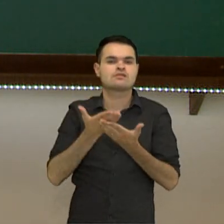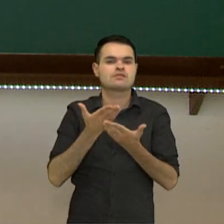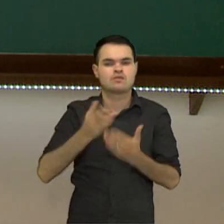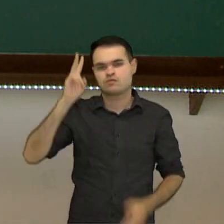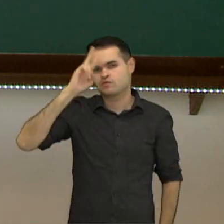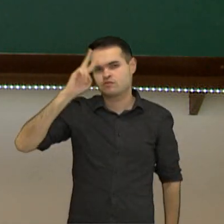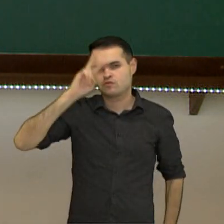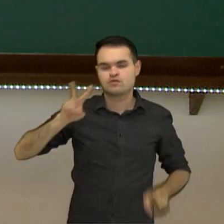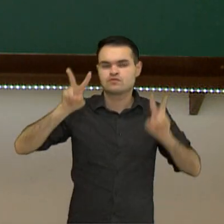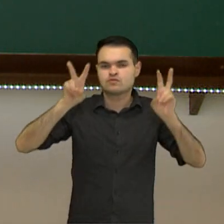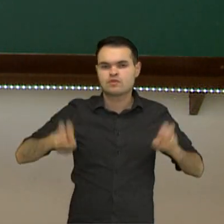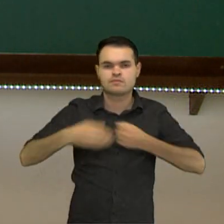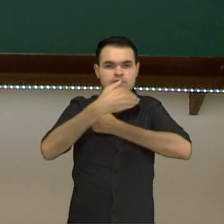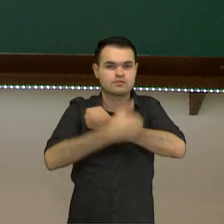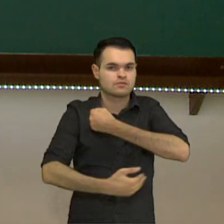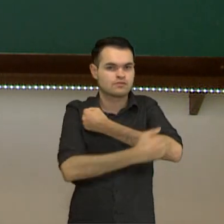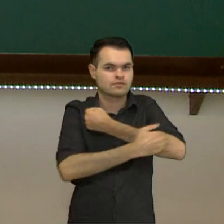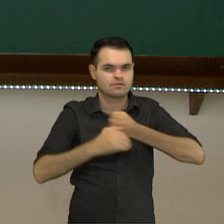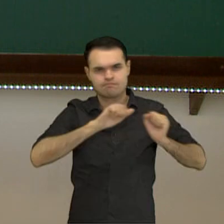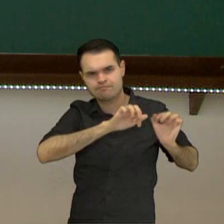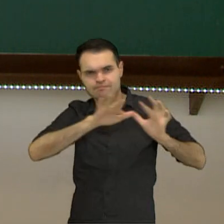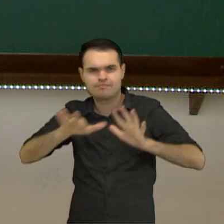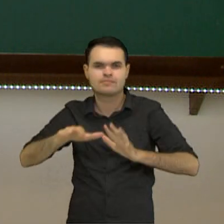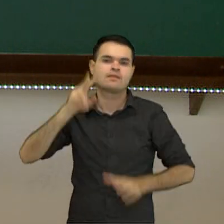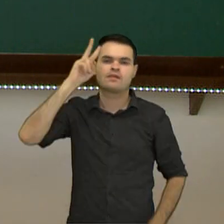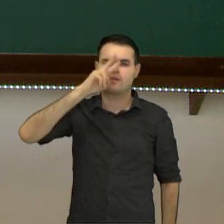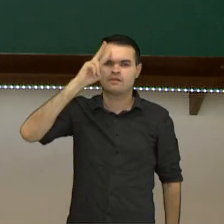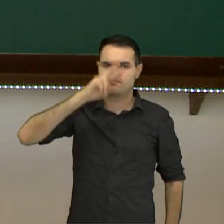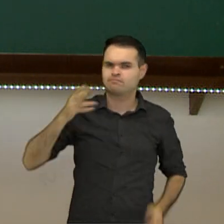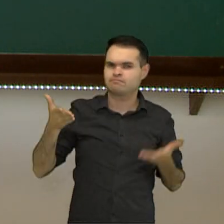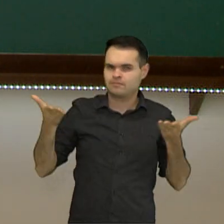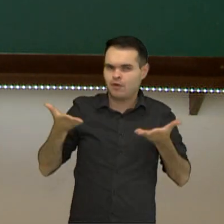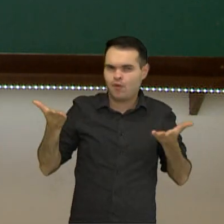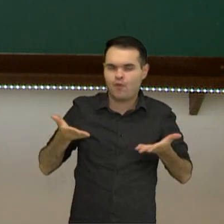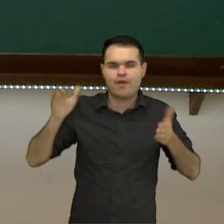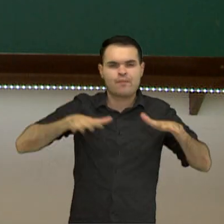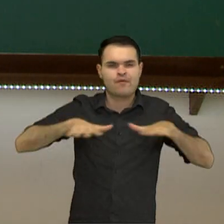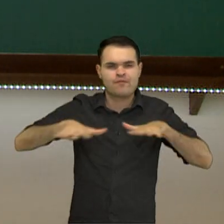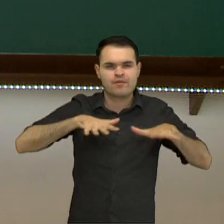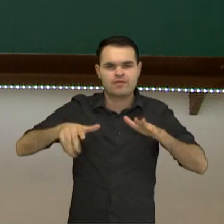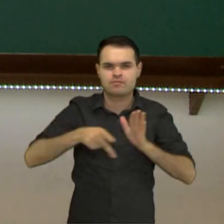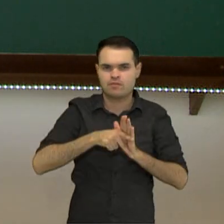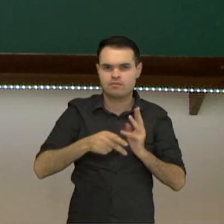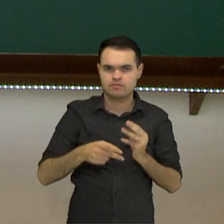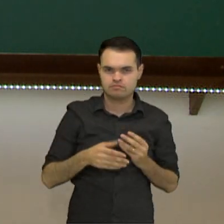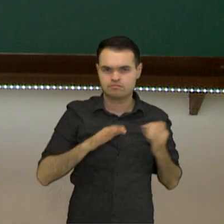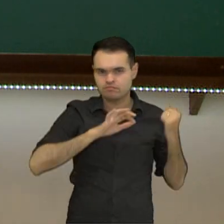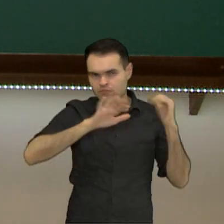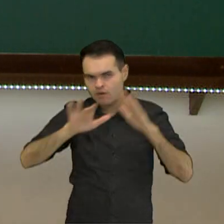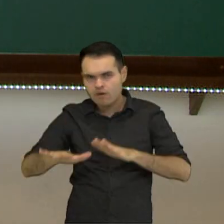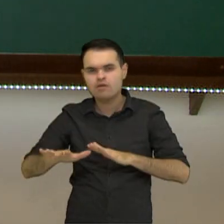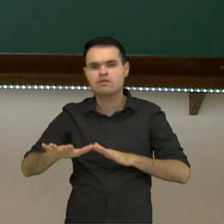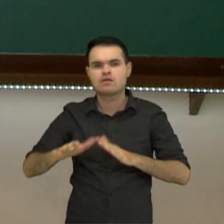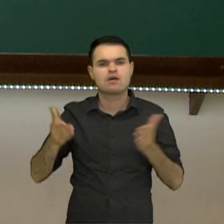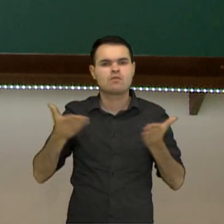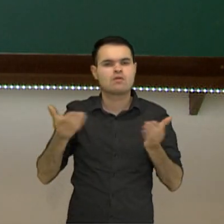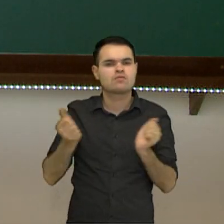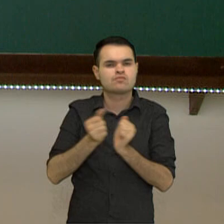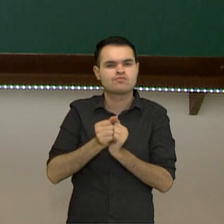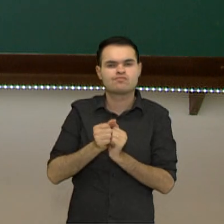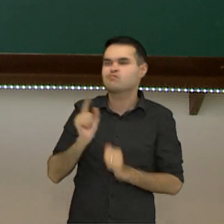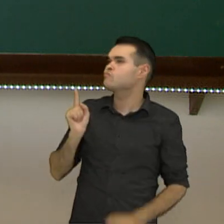história sobre as cruzadas, né? Vamos falar sobre esse movimento das cruzadas. Vamos olhar aqui com o professor quais